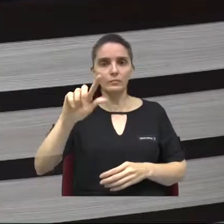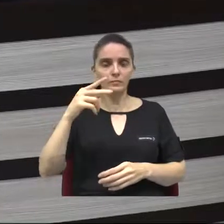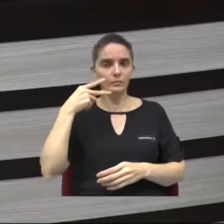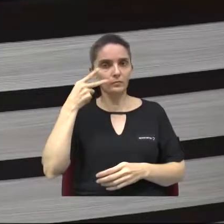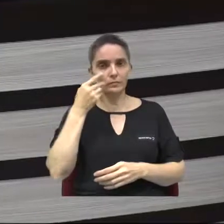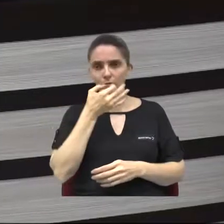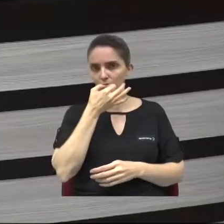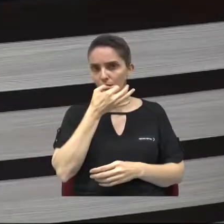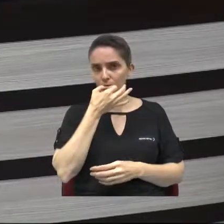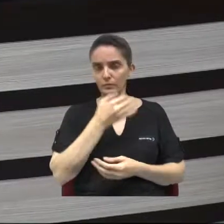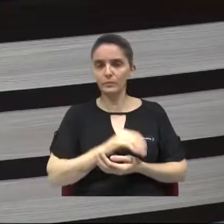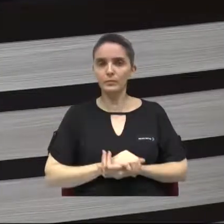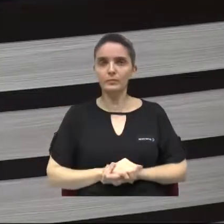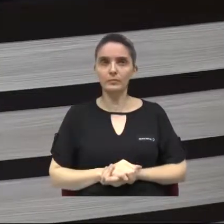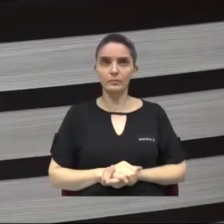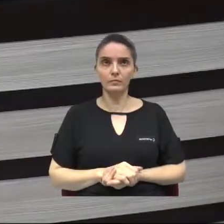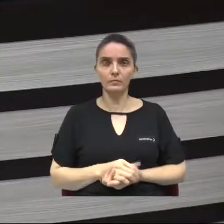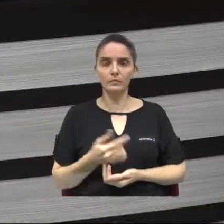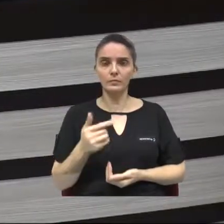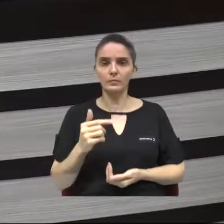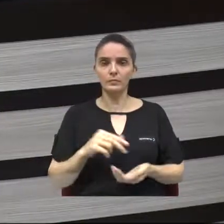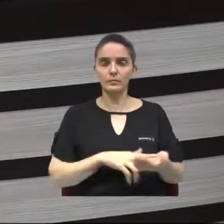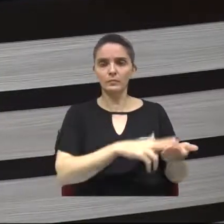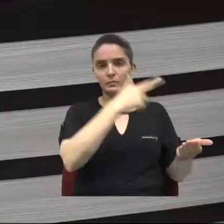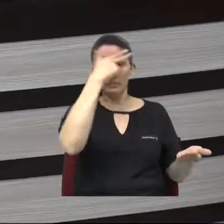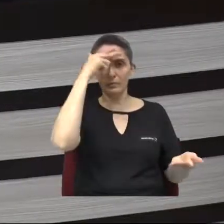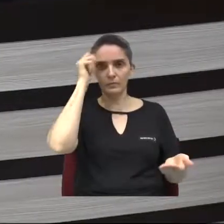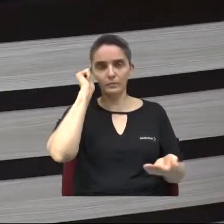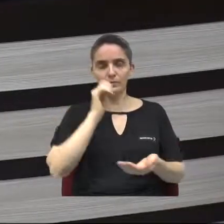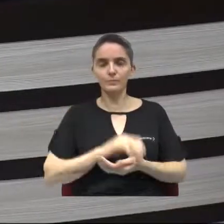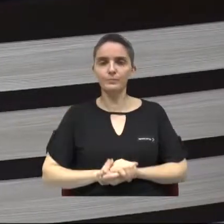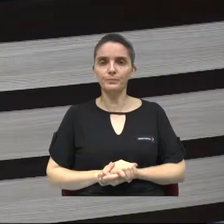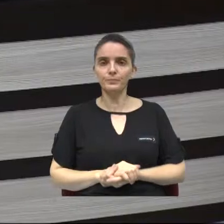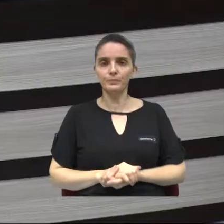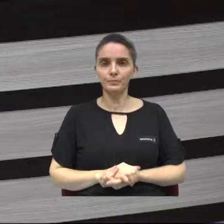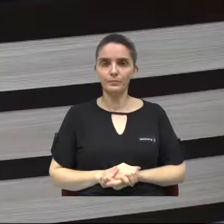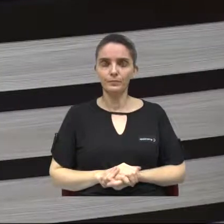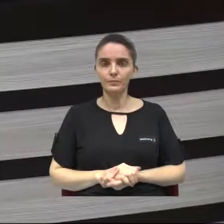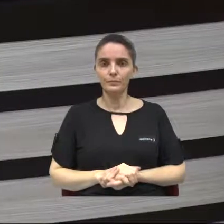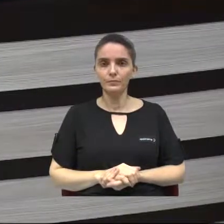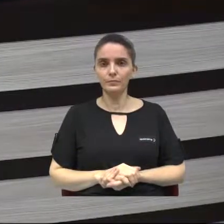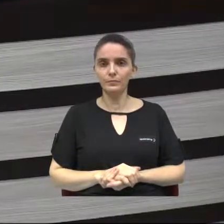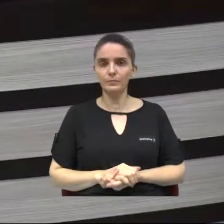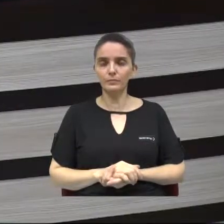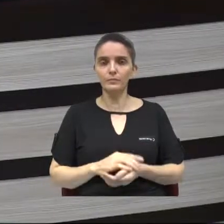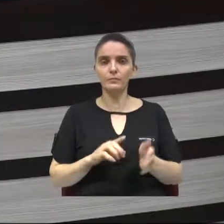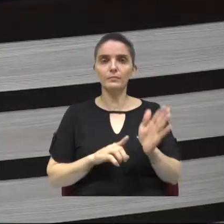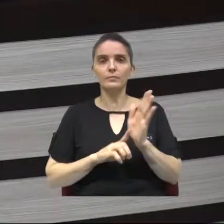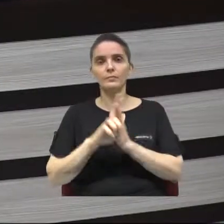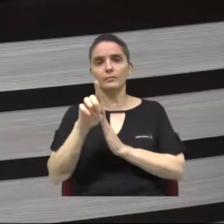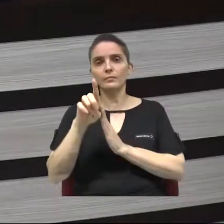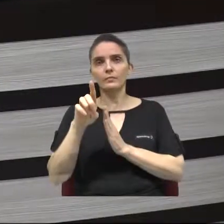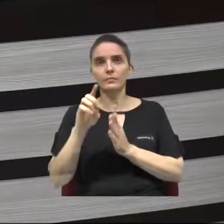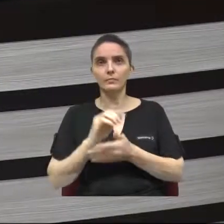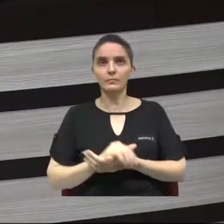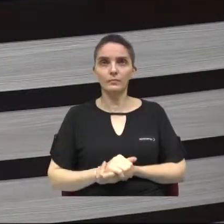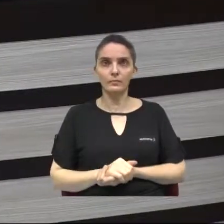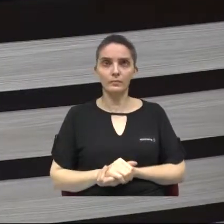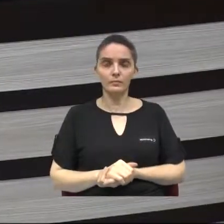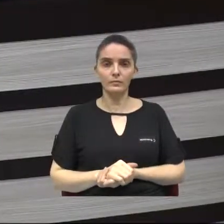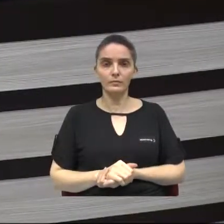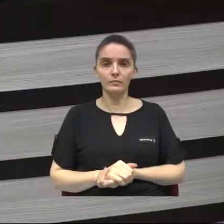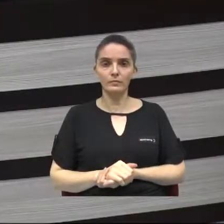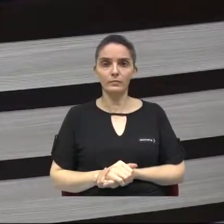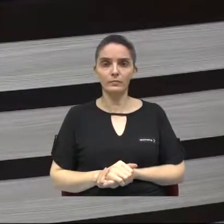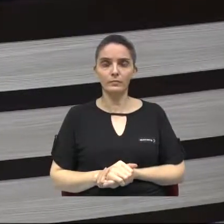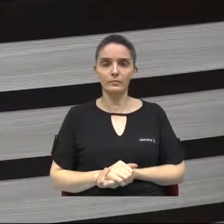deseja discutir? Não havendo, ao Executivo o próximo requerimento. Presidente, a matéria a ser